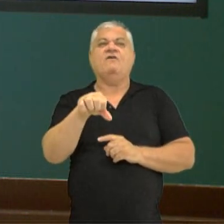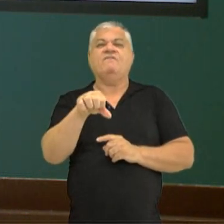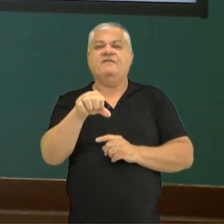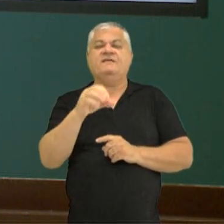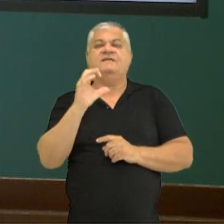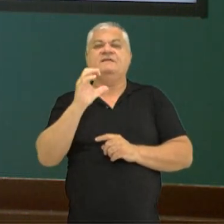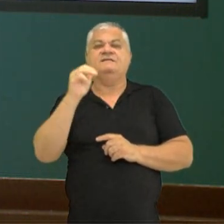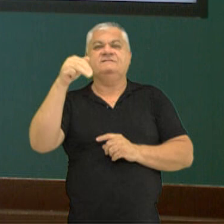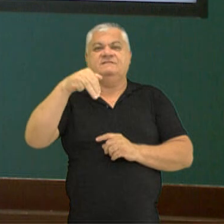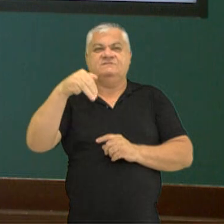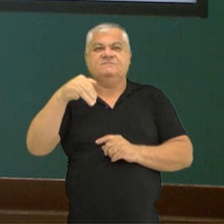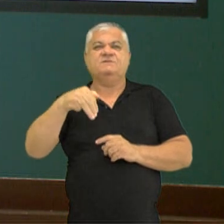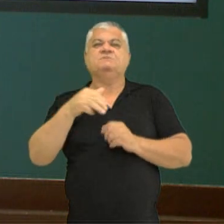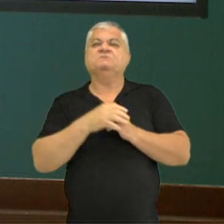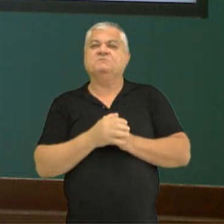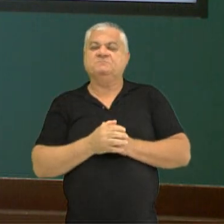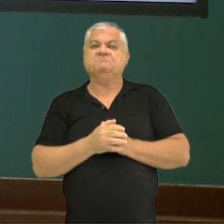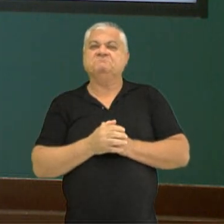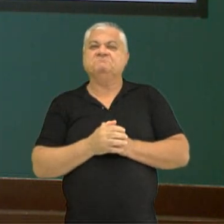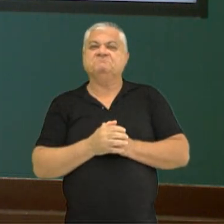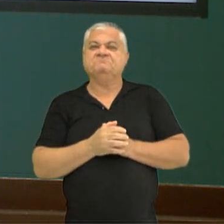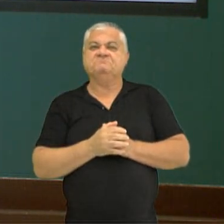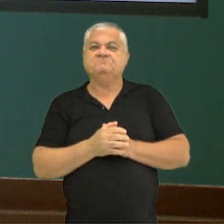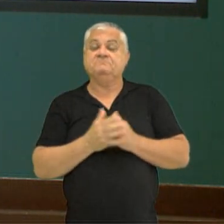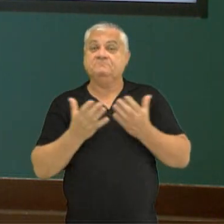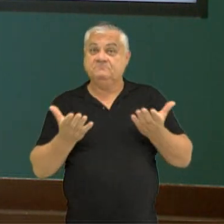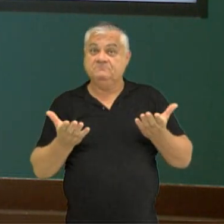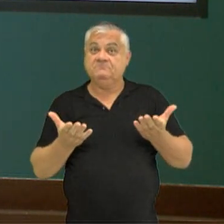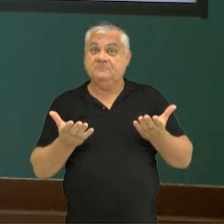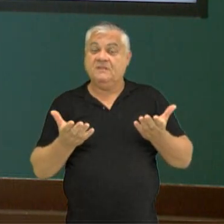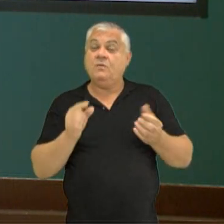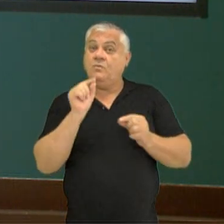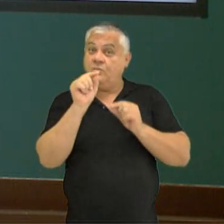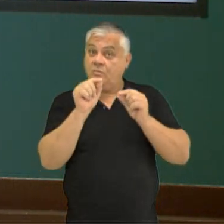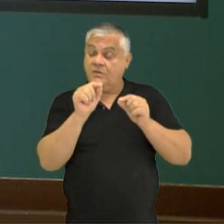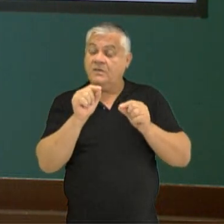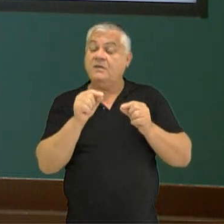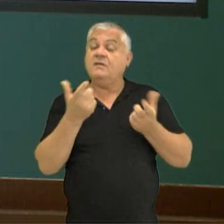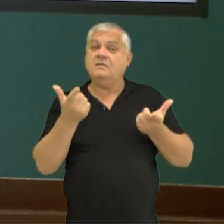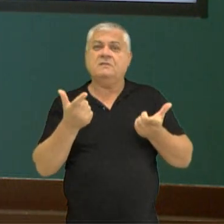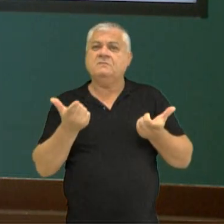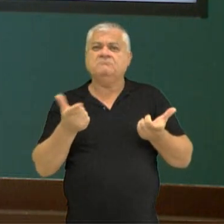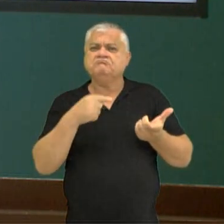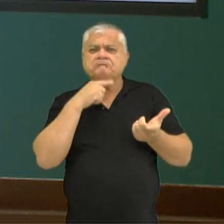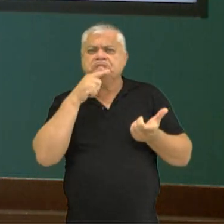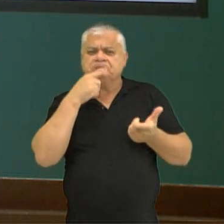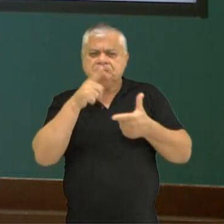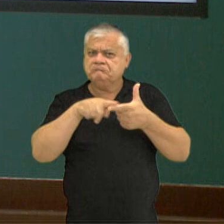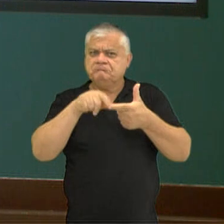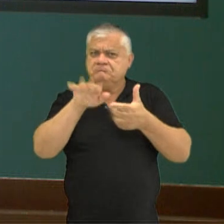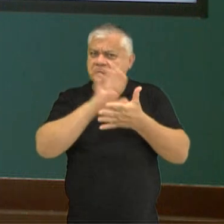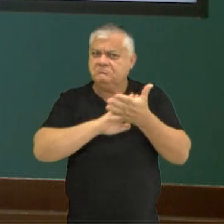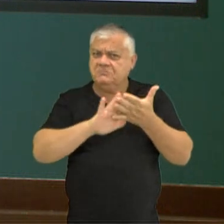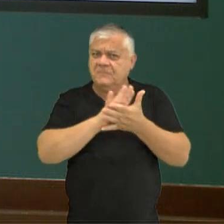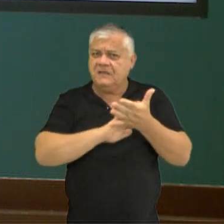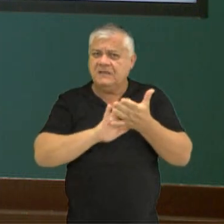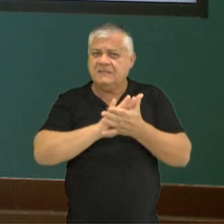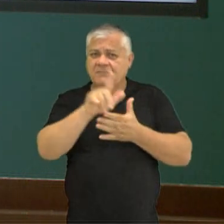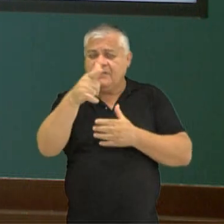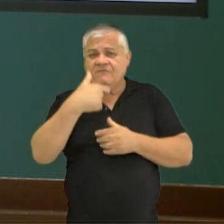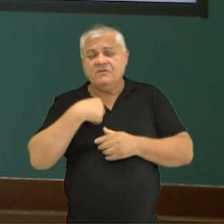289 pi centímetros quadrados. Nesse caso eu deixei indicado, não teria nenhum problema, mas se você